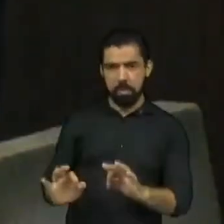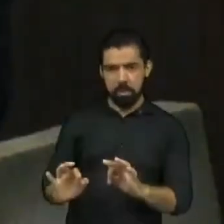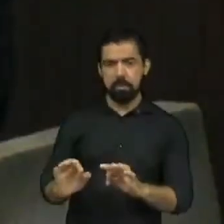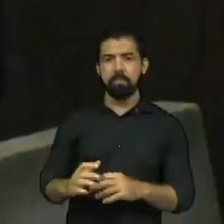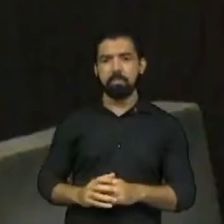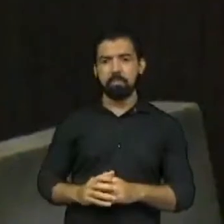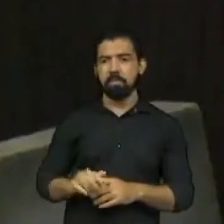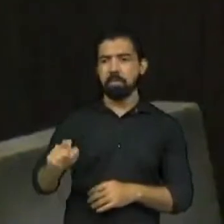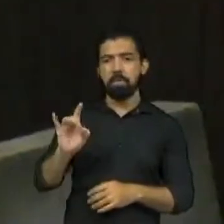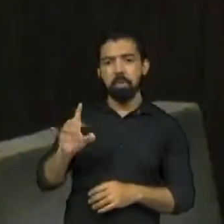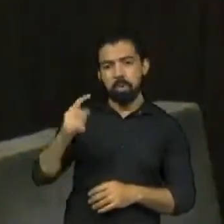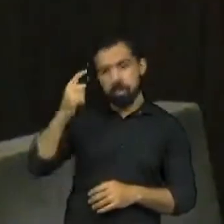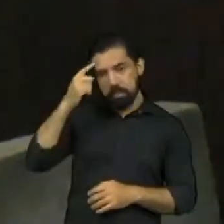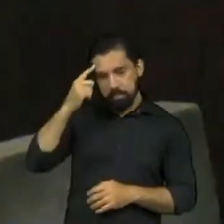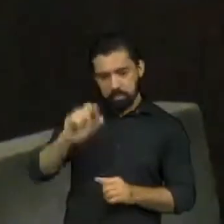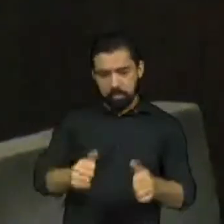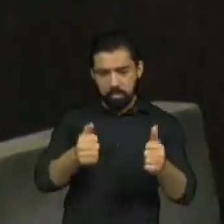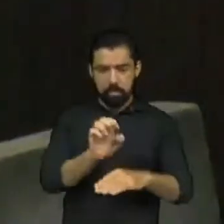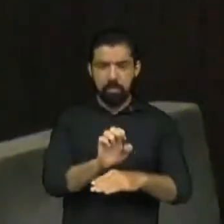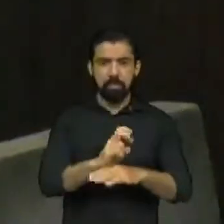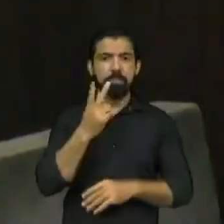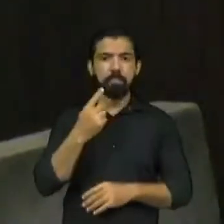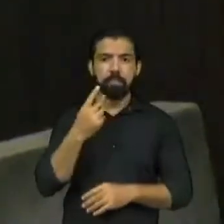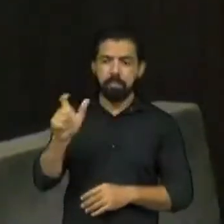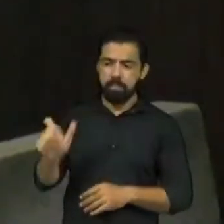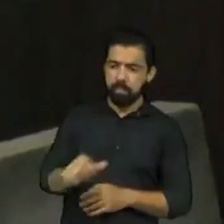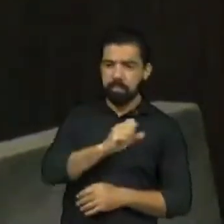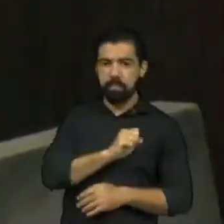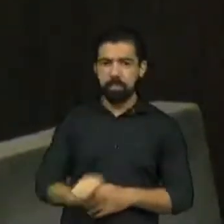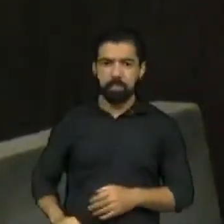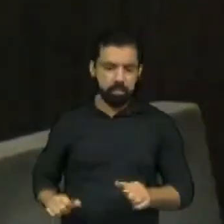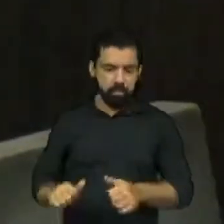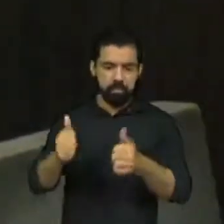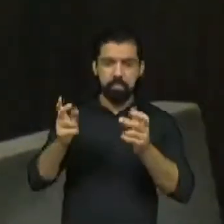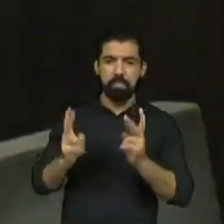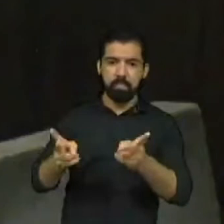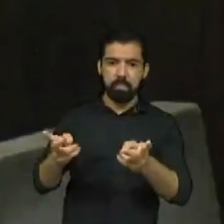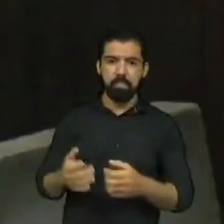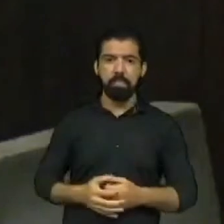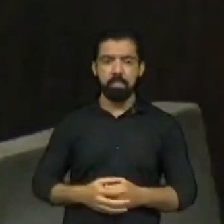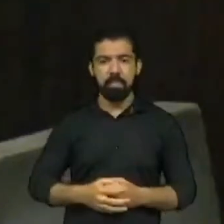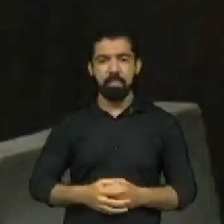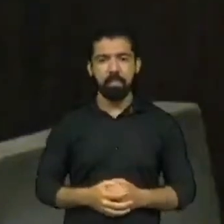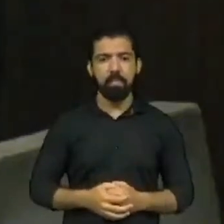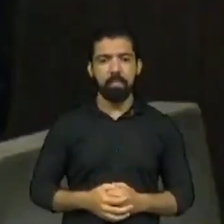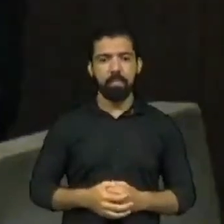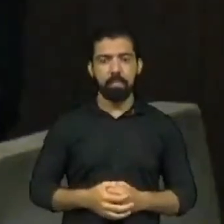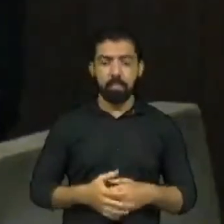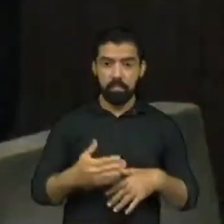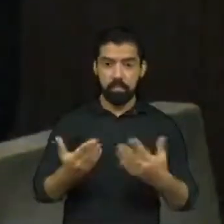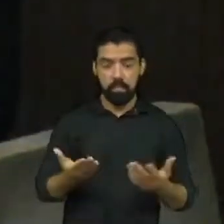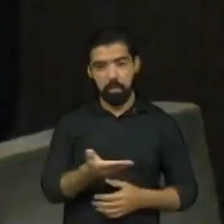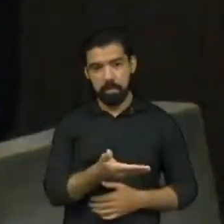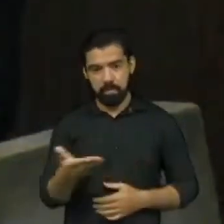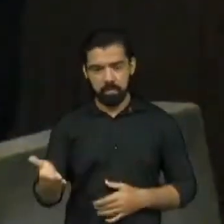sério, que só pensa no melhor para o Estado do Ceará e como senador, sempre melhorando, pensando no melhor para o Brasil. Então